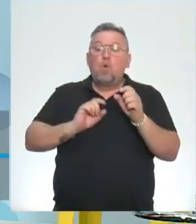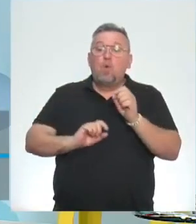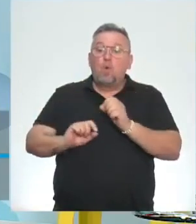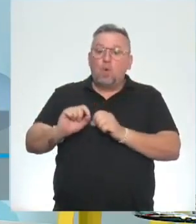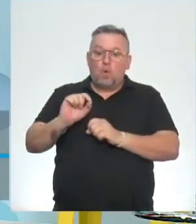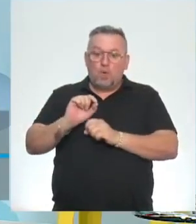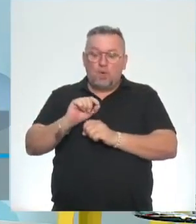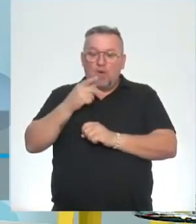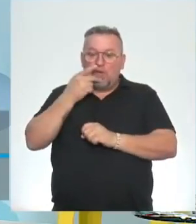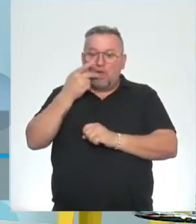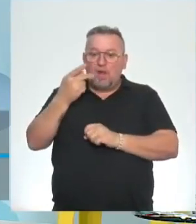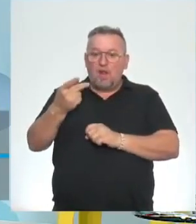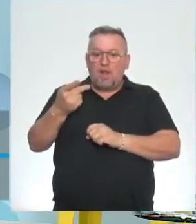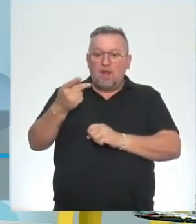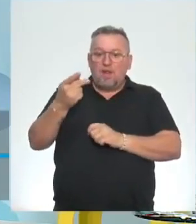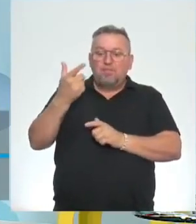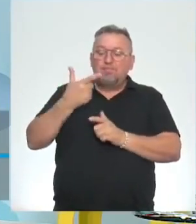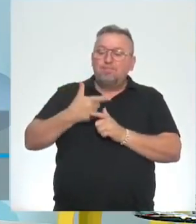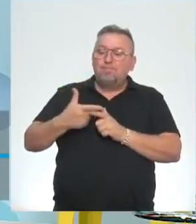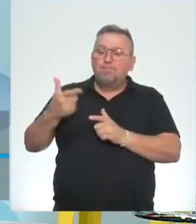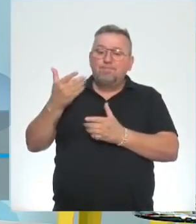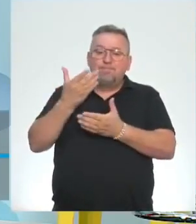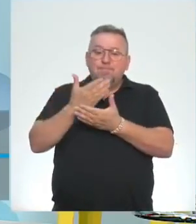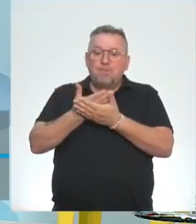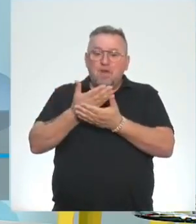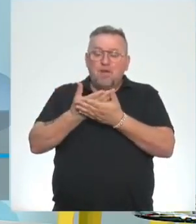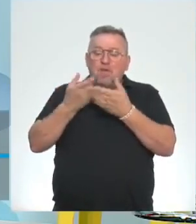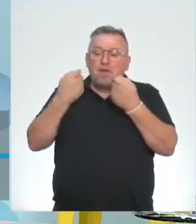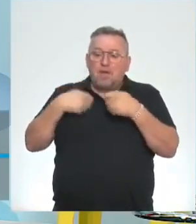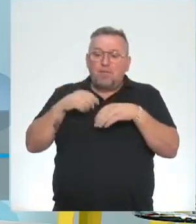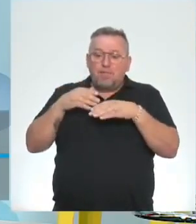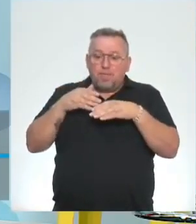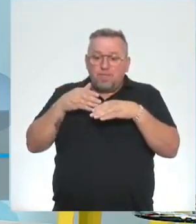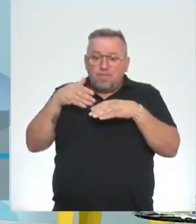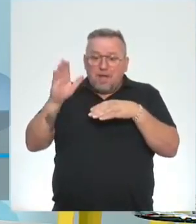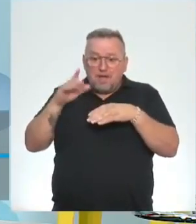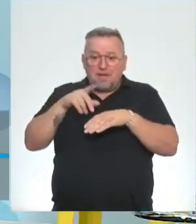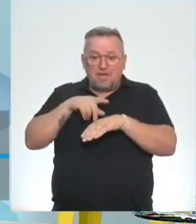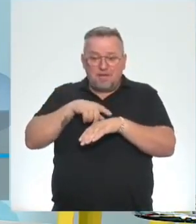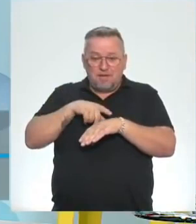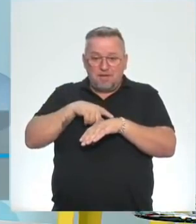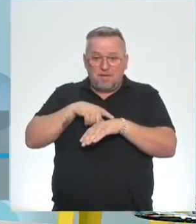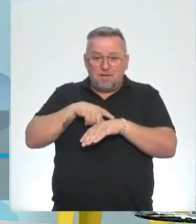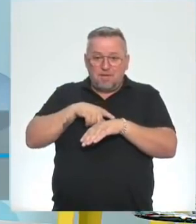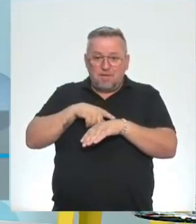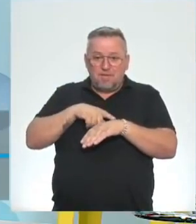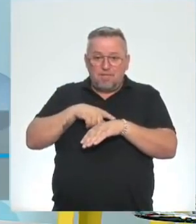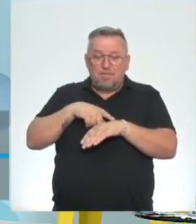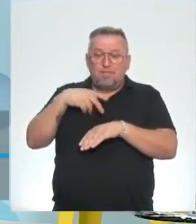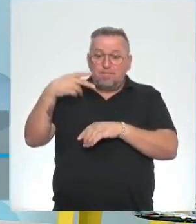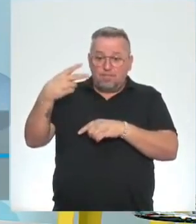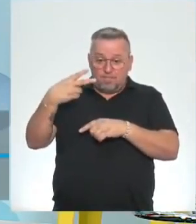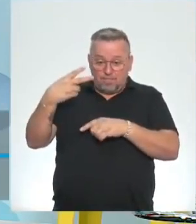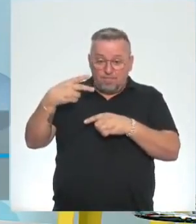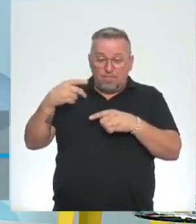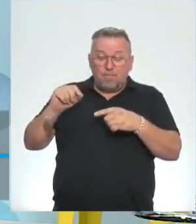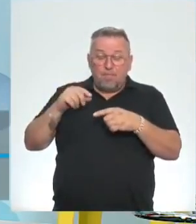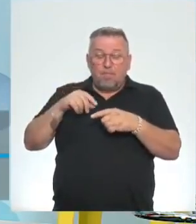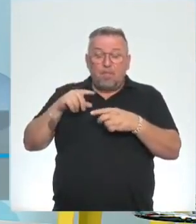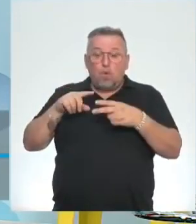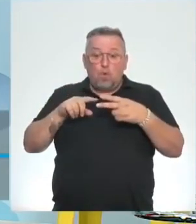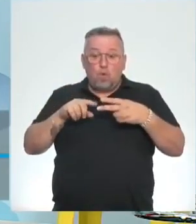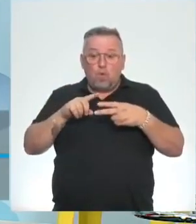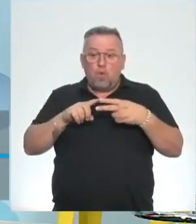é falar o quê? Que as aulas poderiam ter um tempo maior. E a segunda questão, no caso dessa última chat,